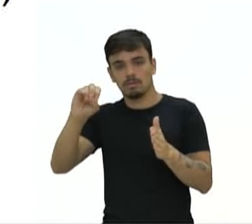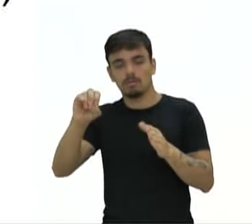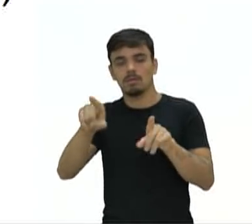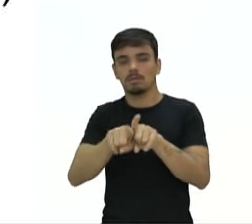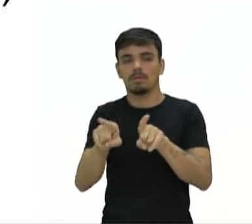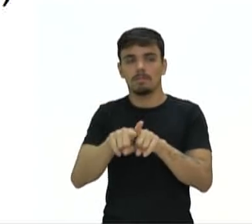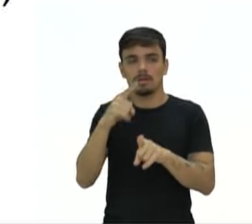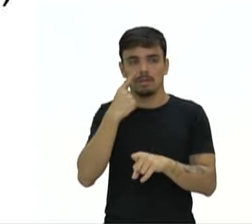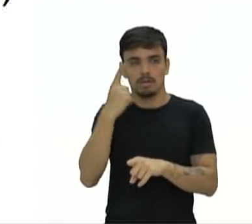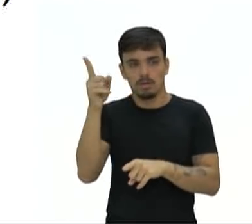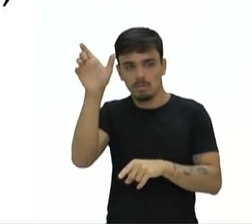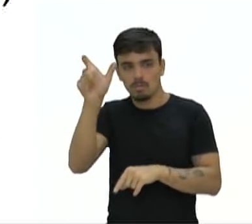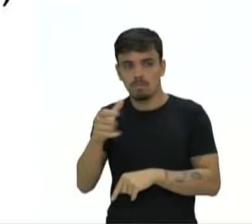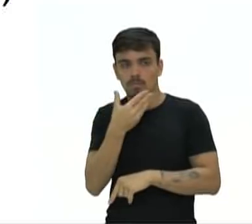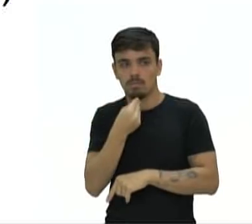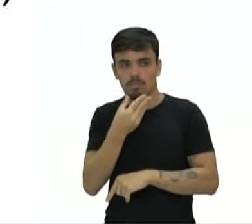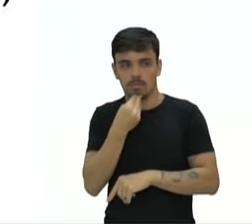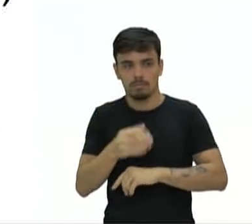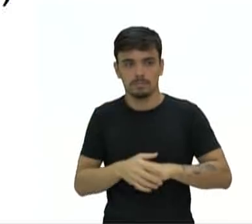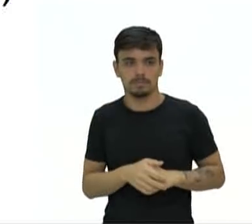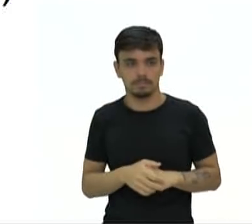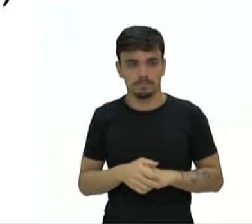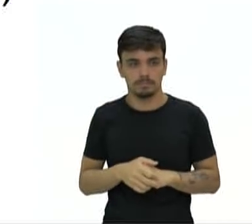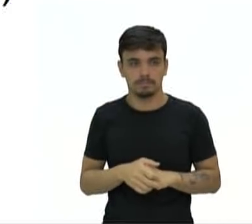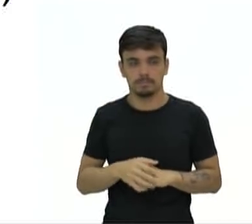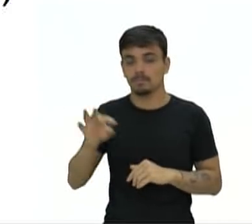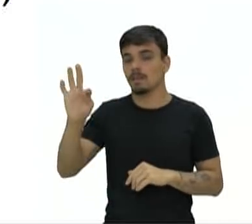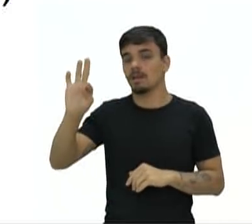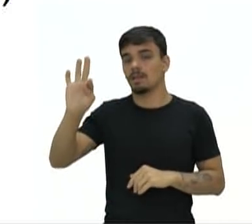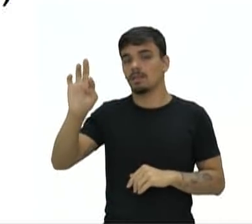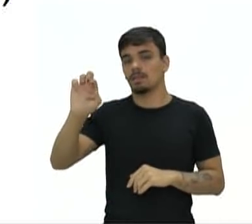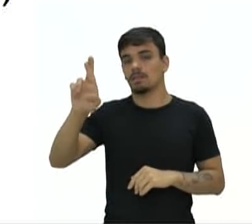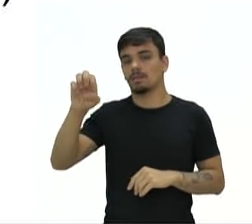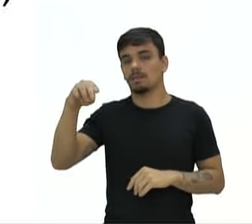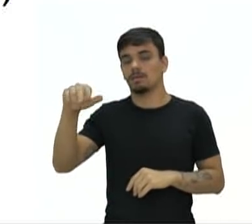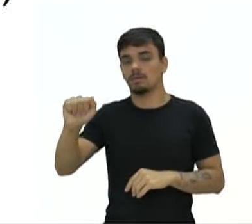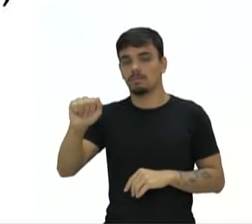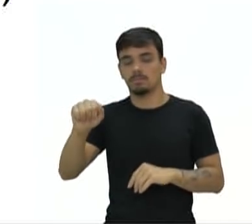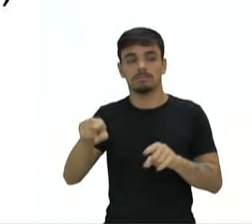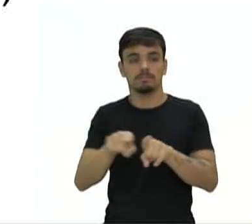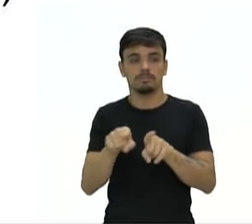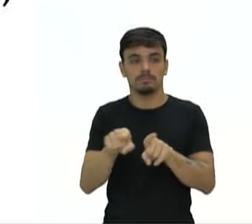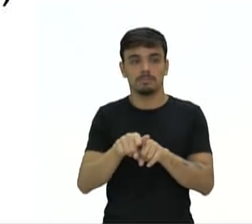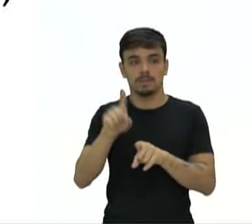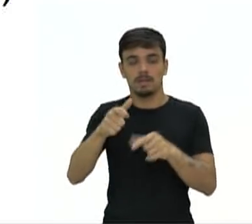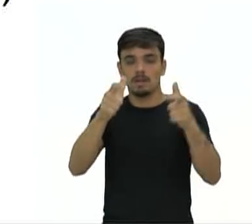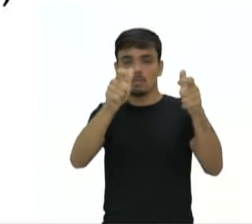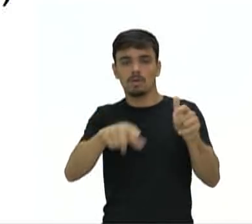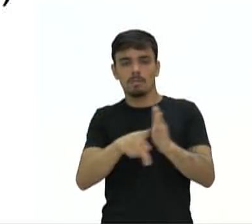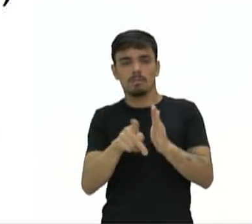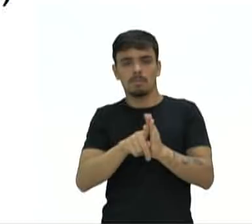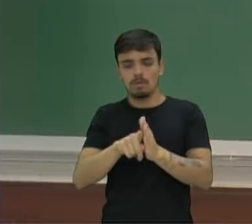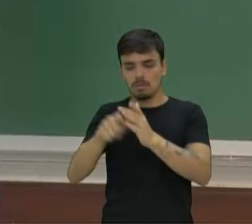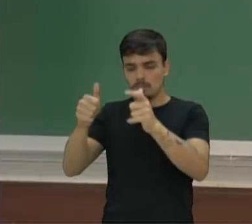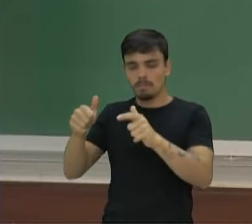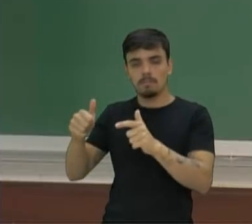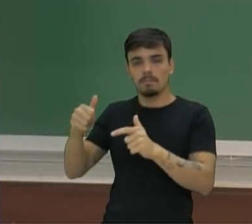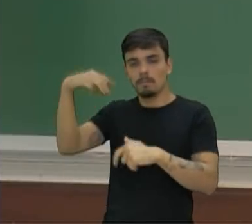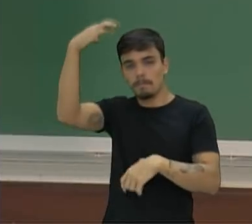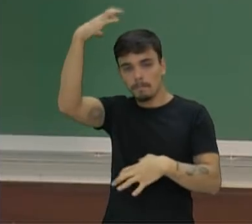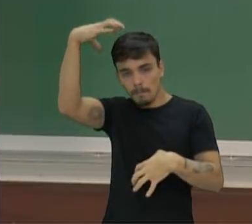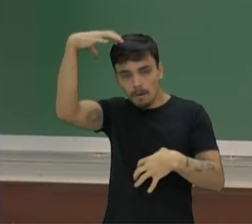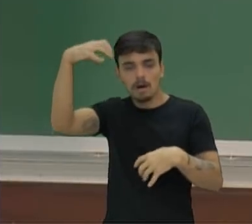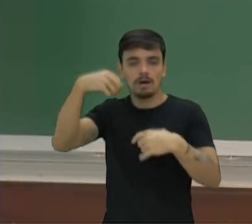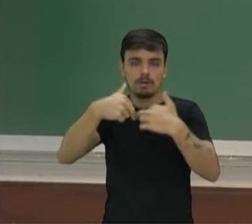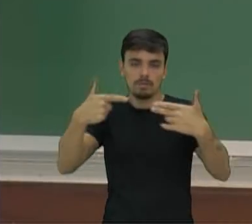ou Termae, uma cópia romana das termas de Constantino. Termas eram os lugares de banhos da